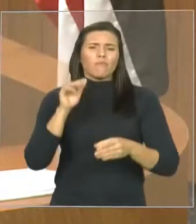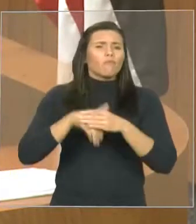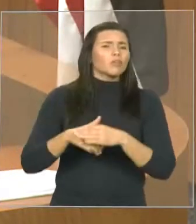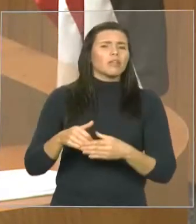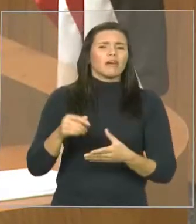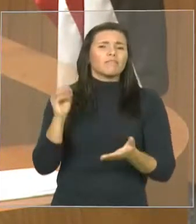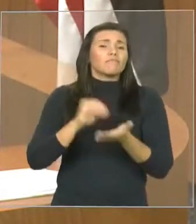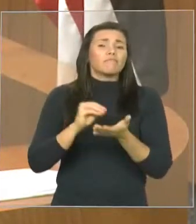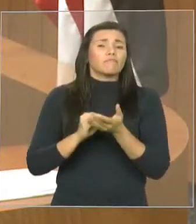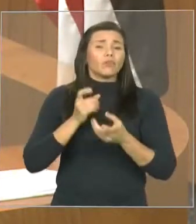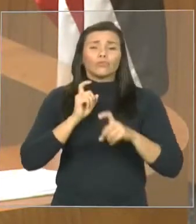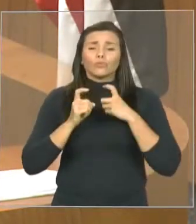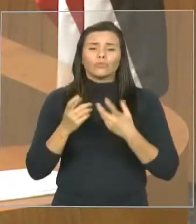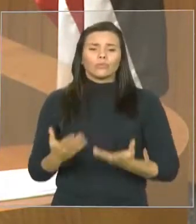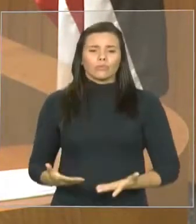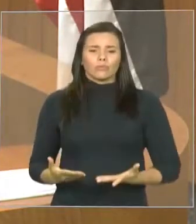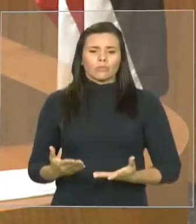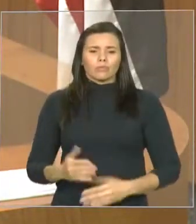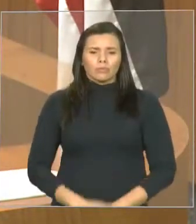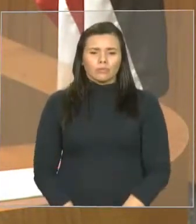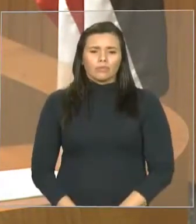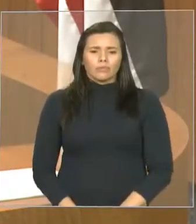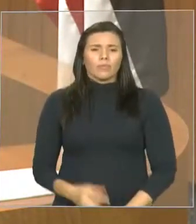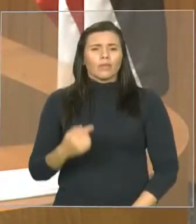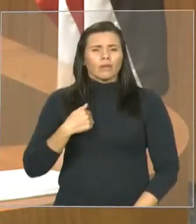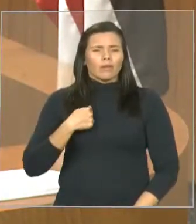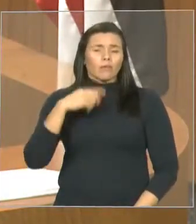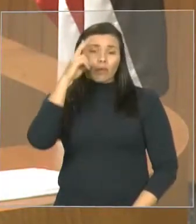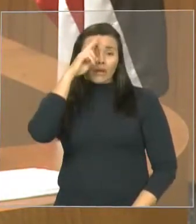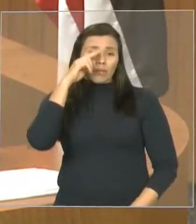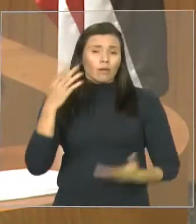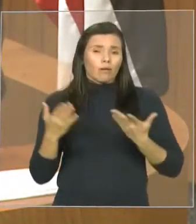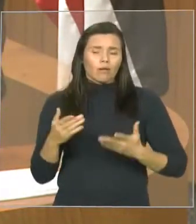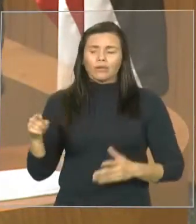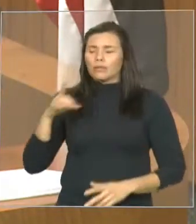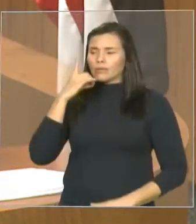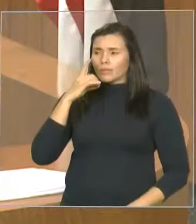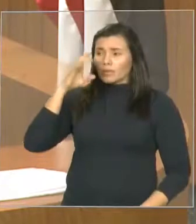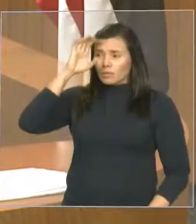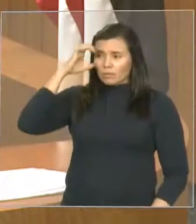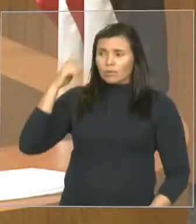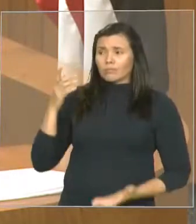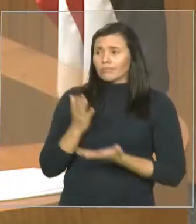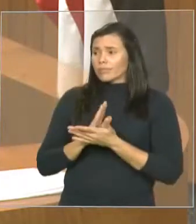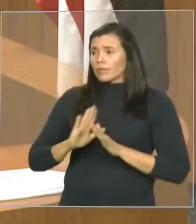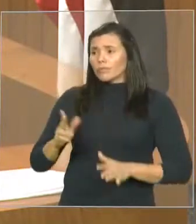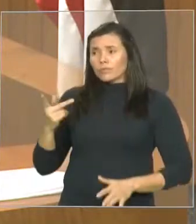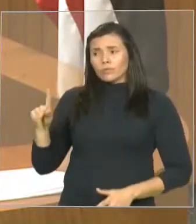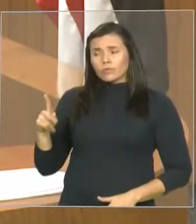ser discutidos. E aqui Vossa Excelência me faz lembrar uma coisa... Deputado Braide, conclua, por gentileza. Já concluo, deputado Otelino.